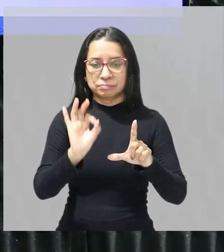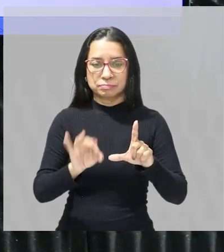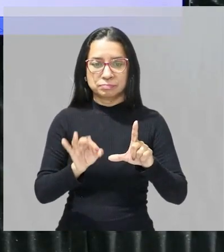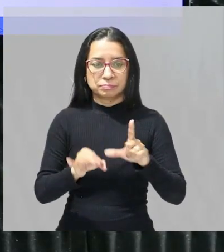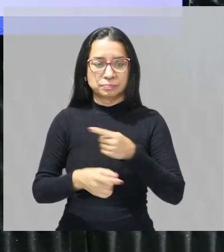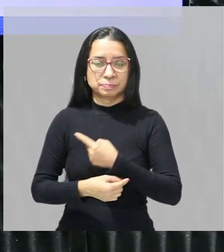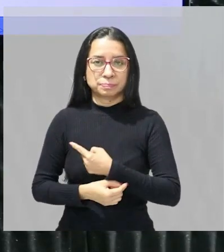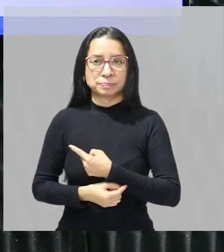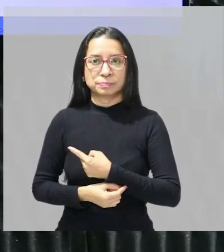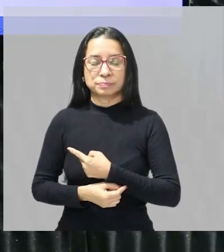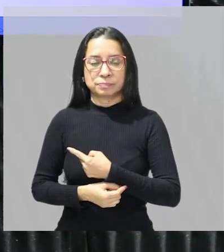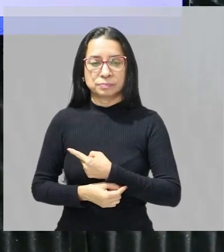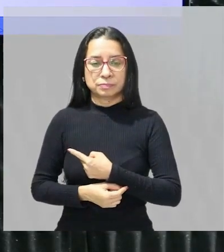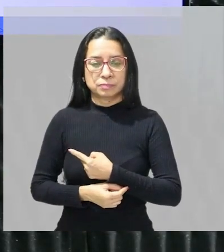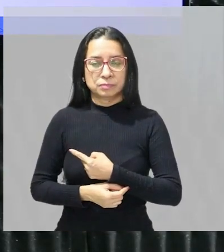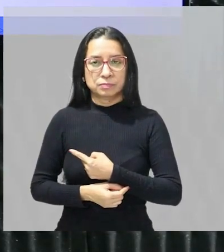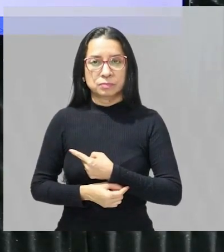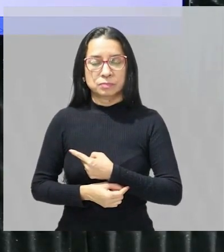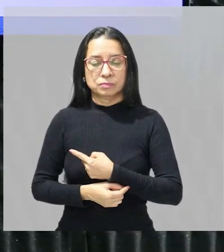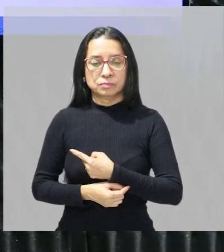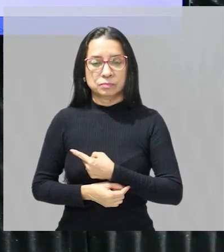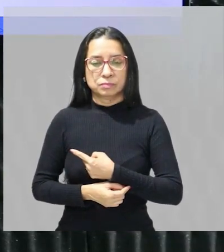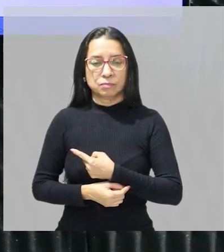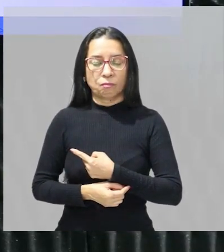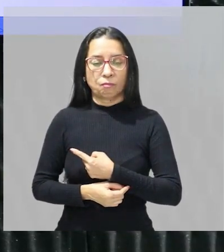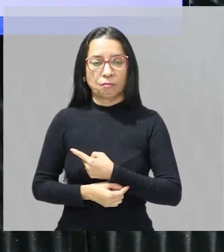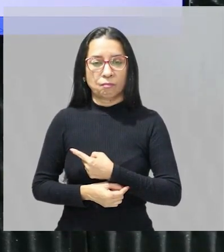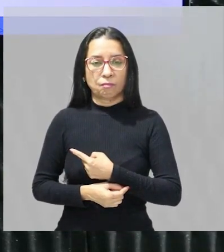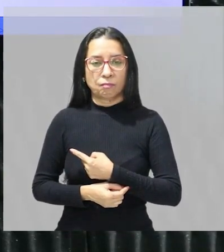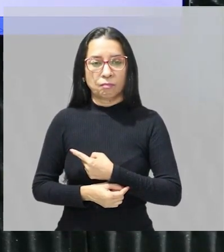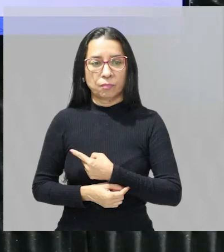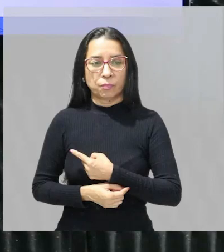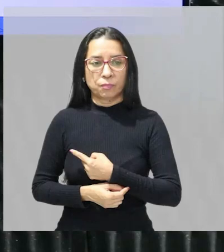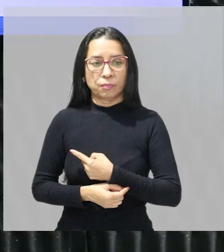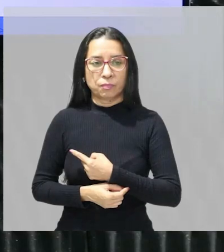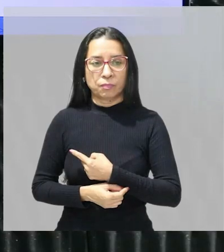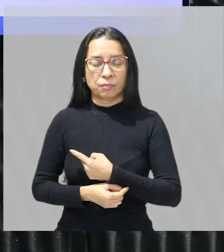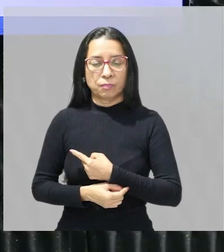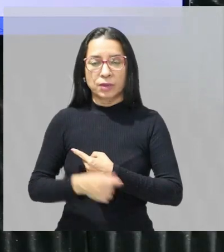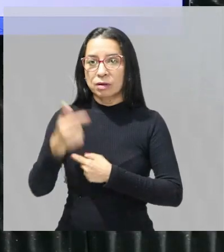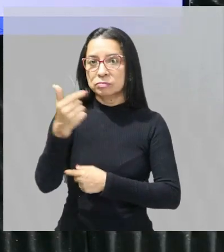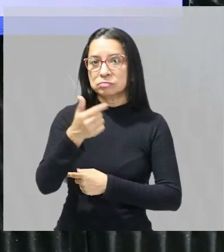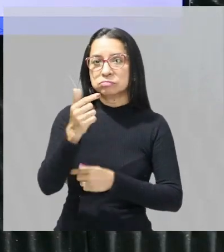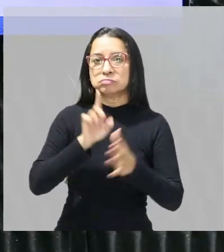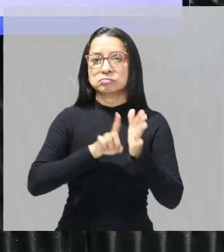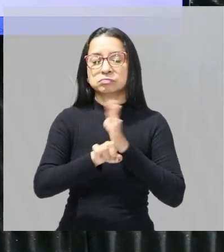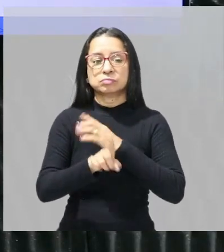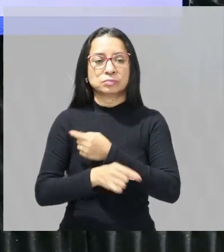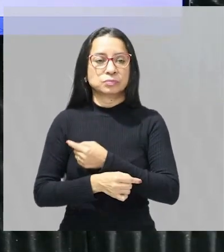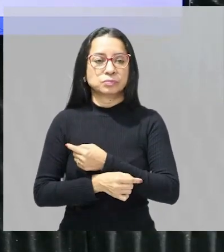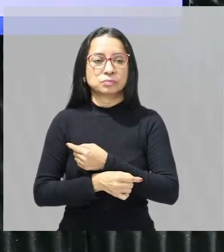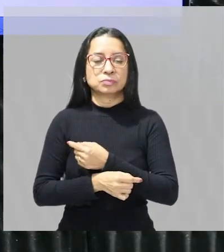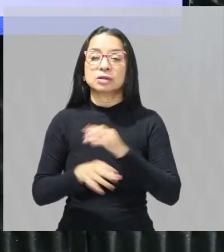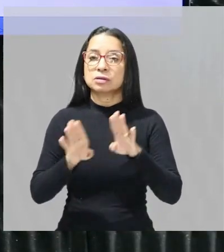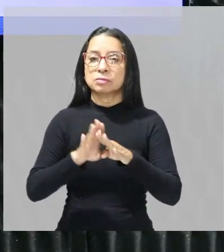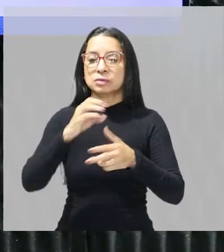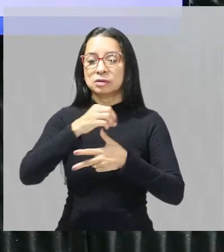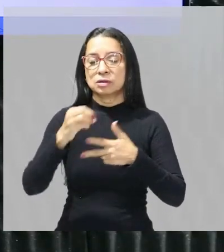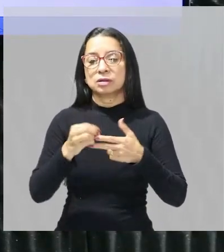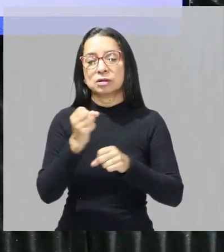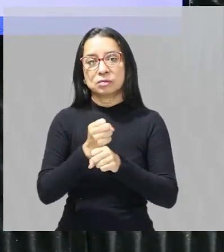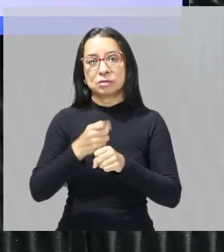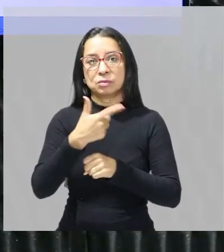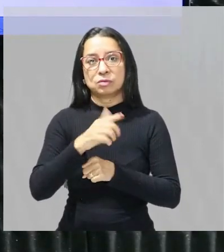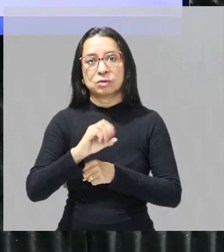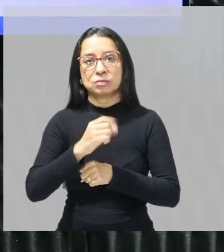do Enem, moleza, hein? Captou essas informações? Bora evoluir, bora responder. Segunda questão, também Enem 2020.